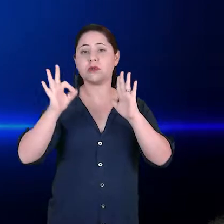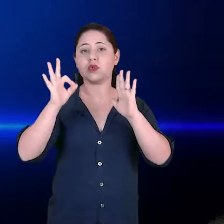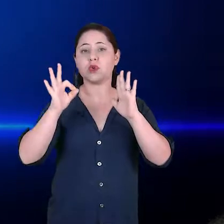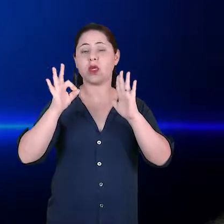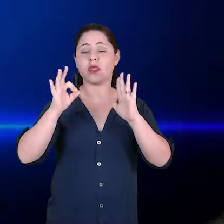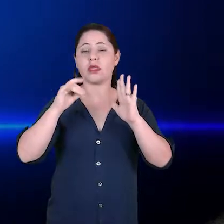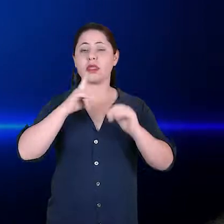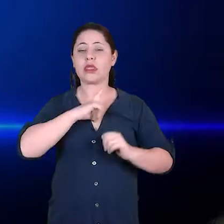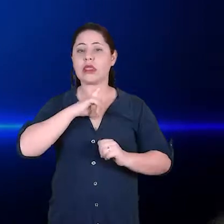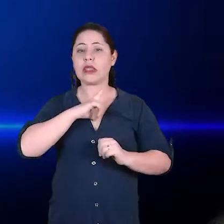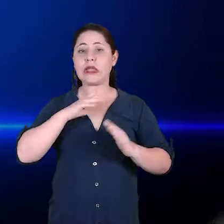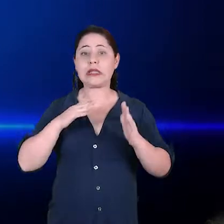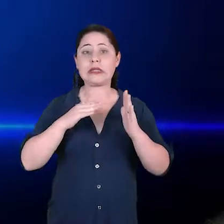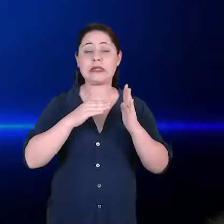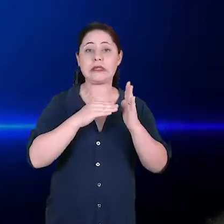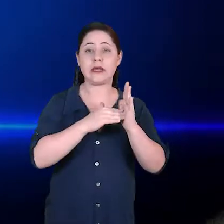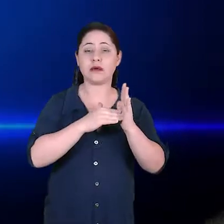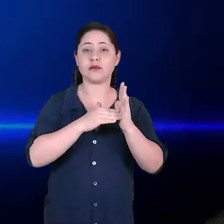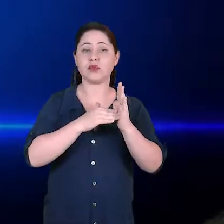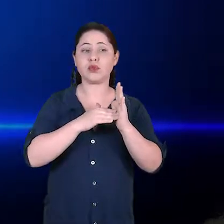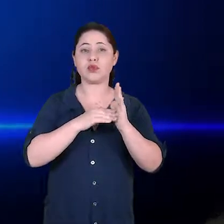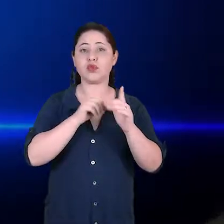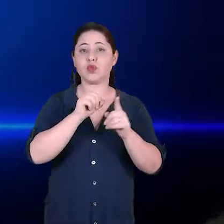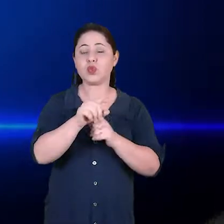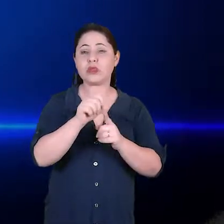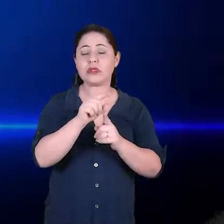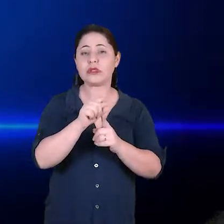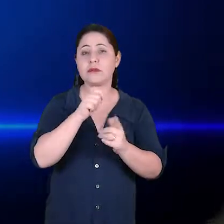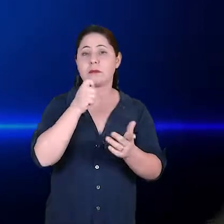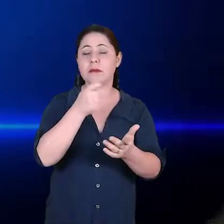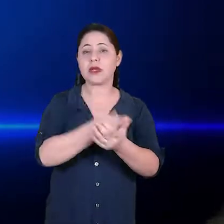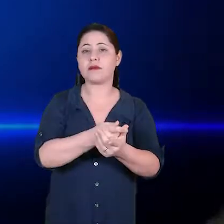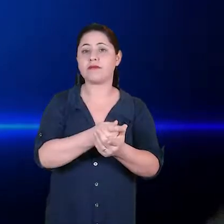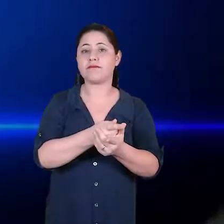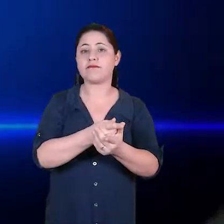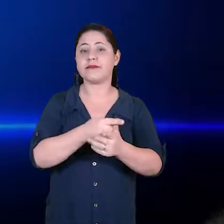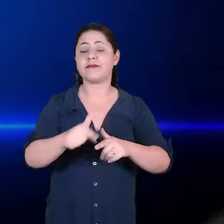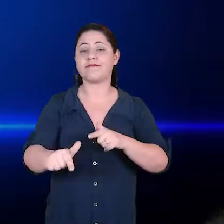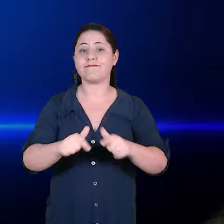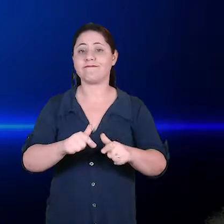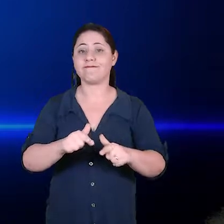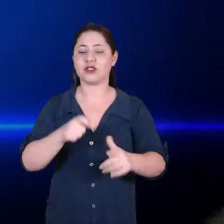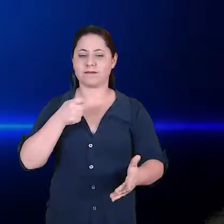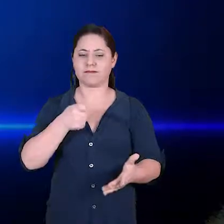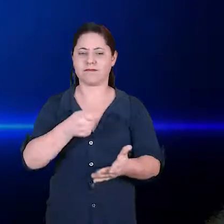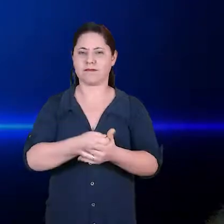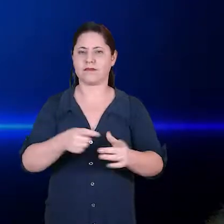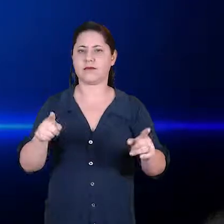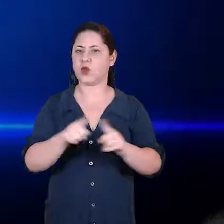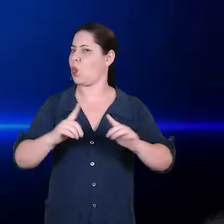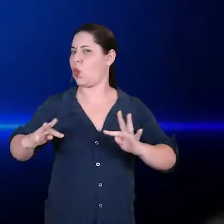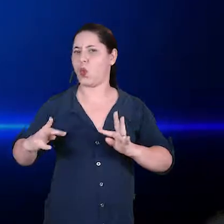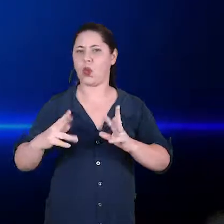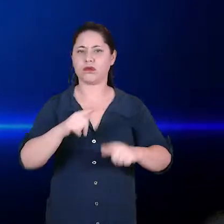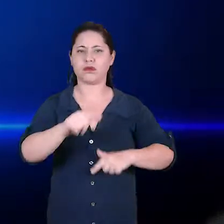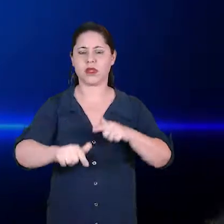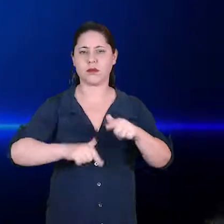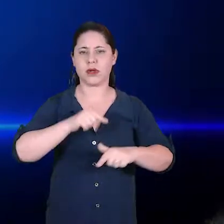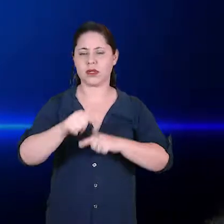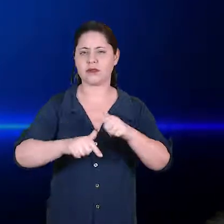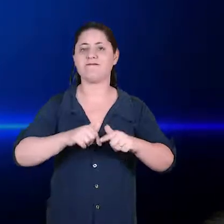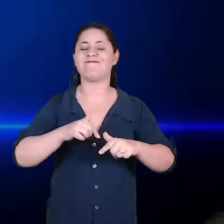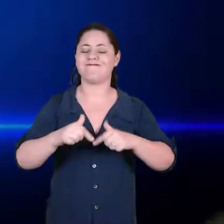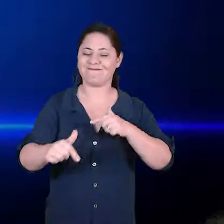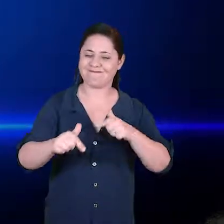de contribuição e tempo de serviço ficam mais rigorosos. Todos os trabalhadores que estão